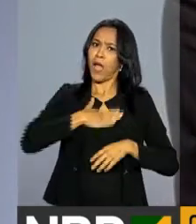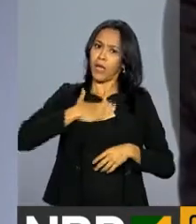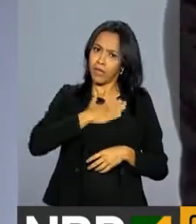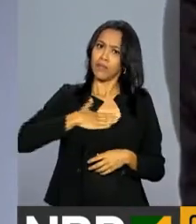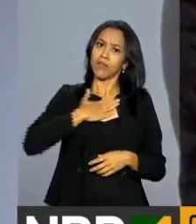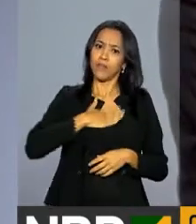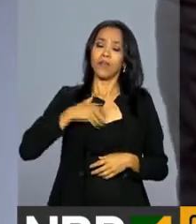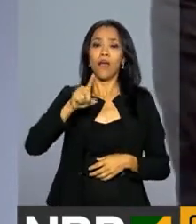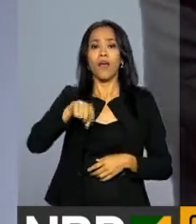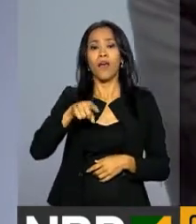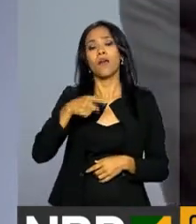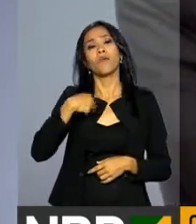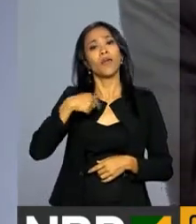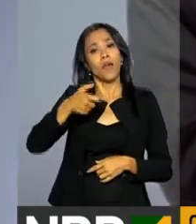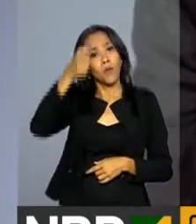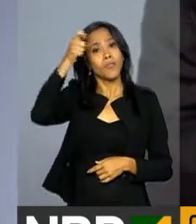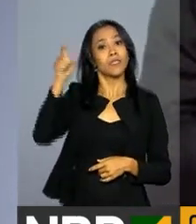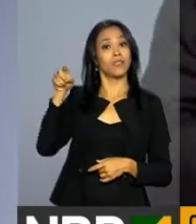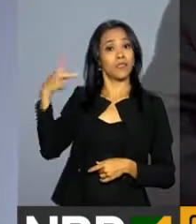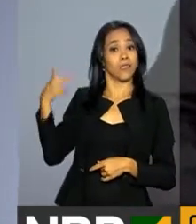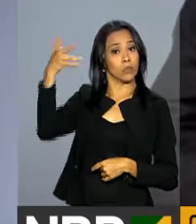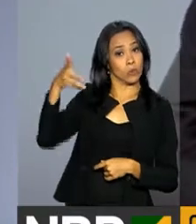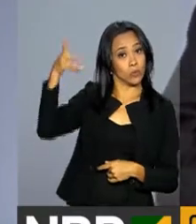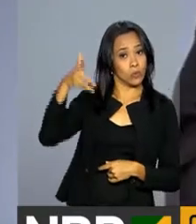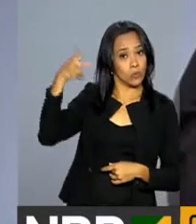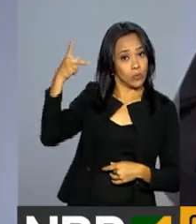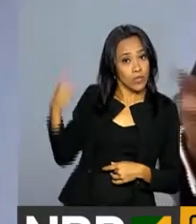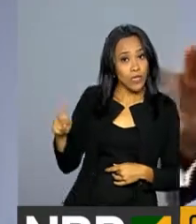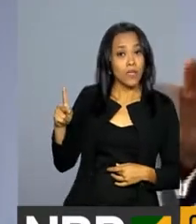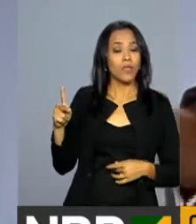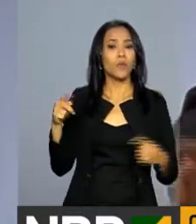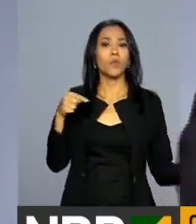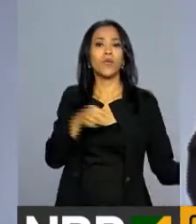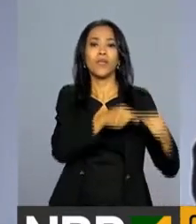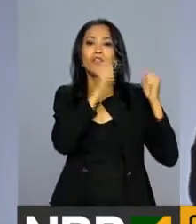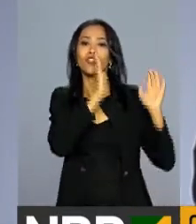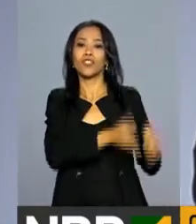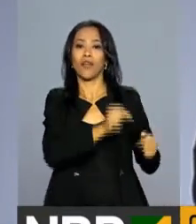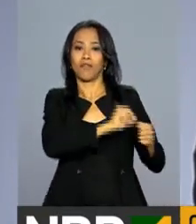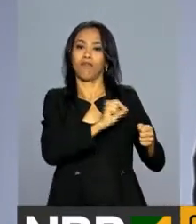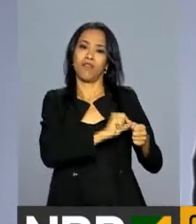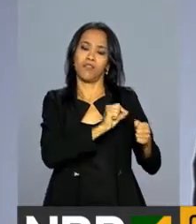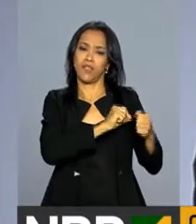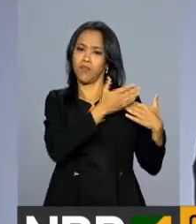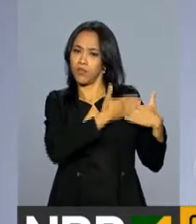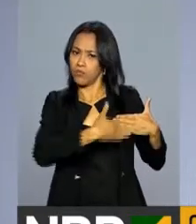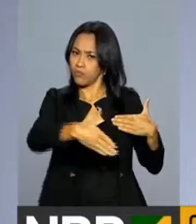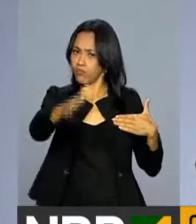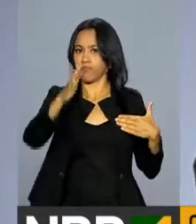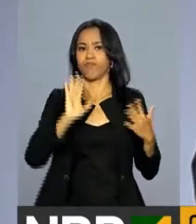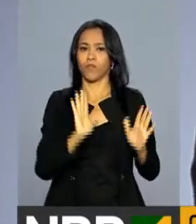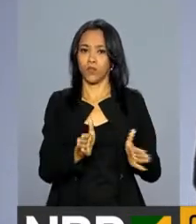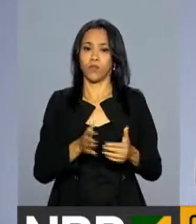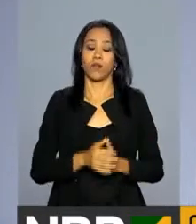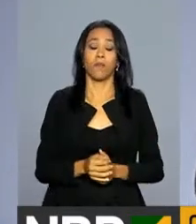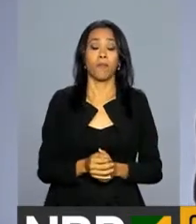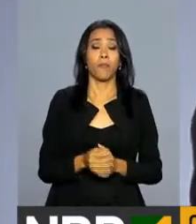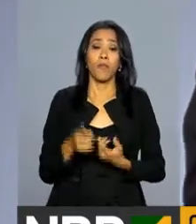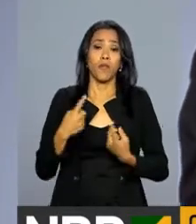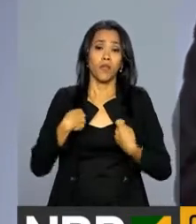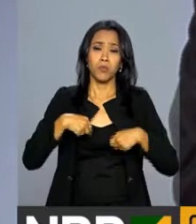coincidência das palavras do pedro celso com aquilo que nós estamos fazendo ao longo do tempo não preciso